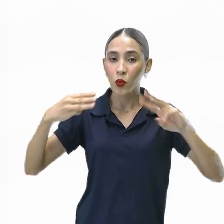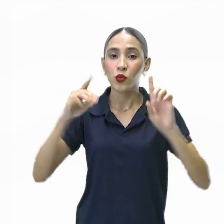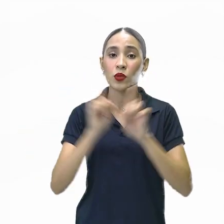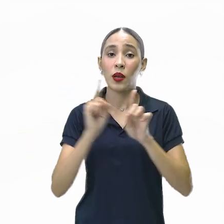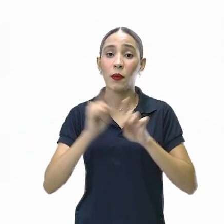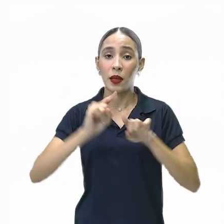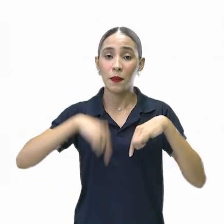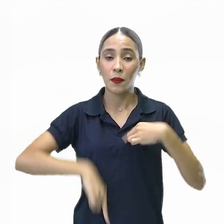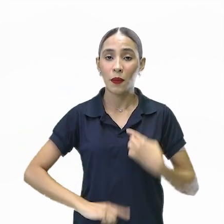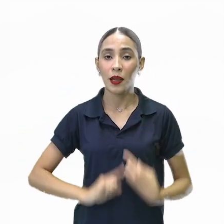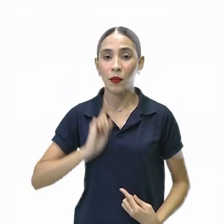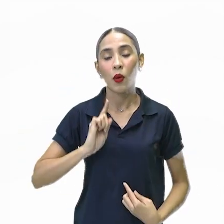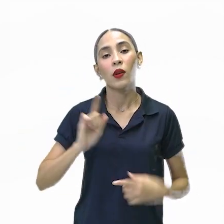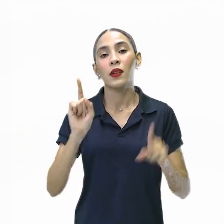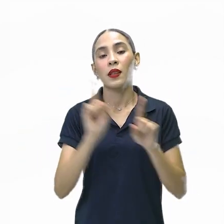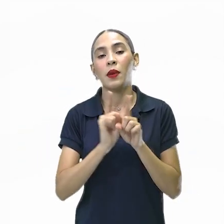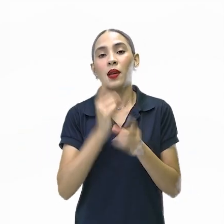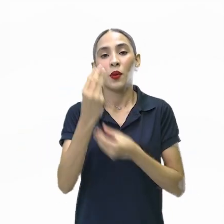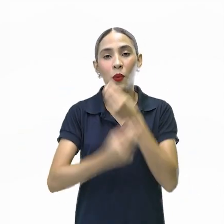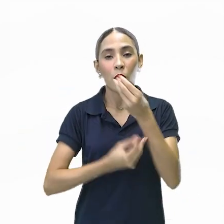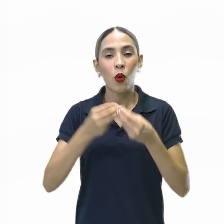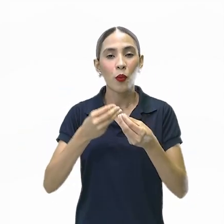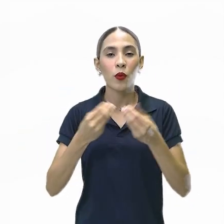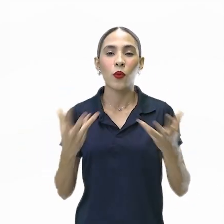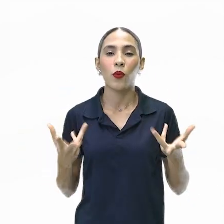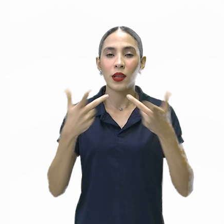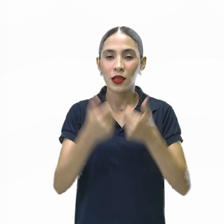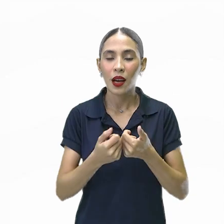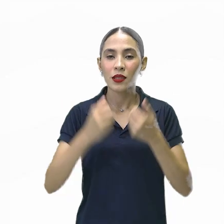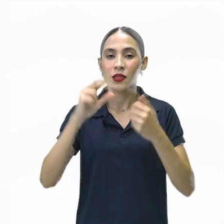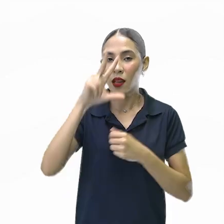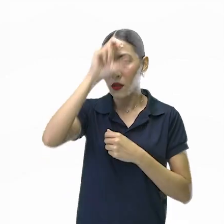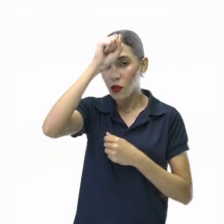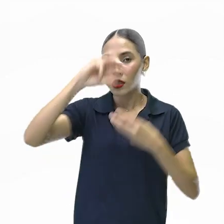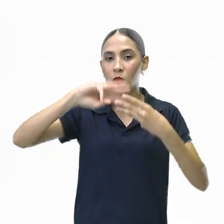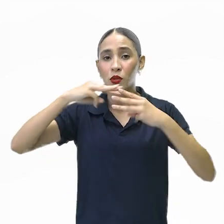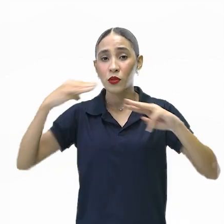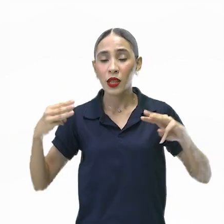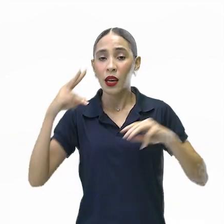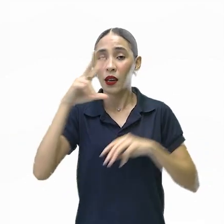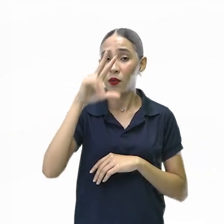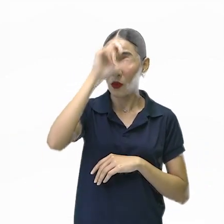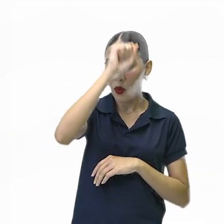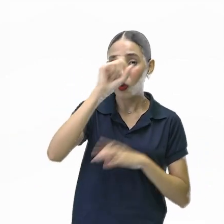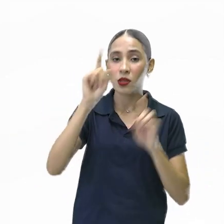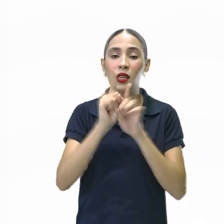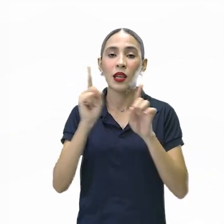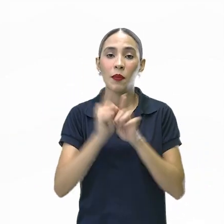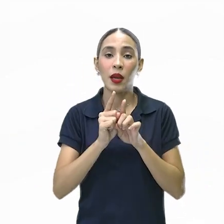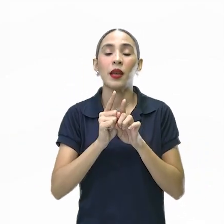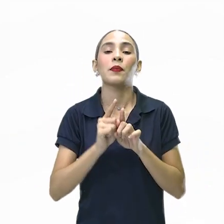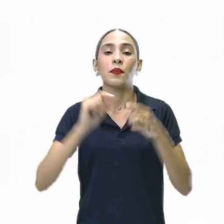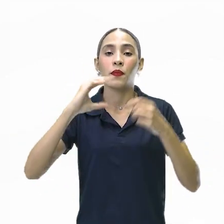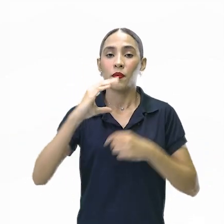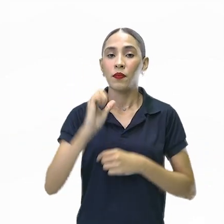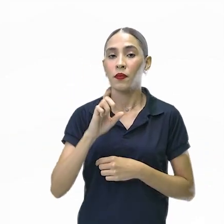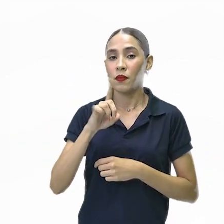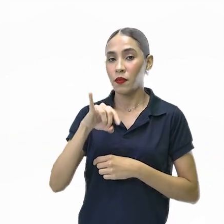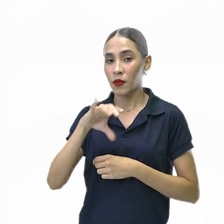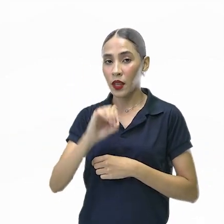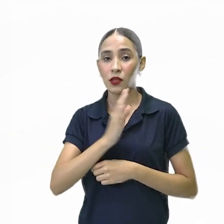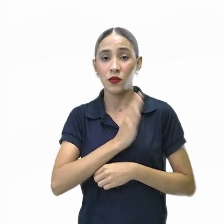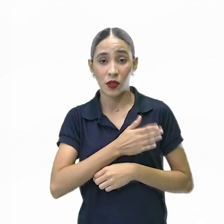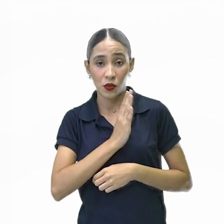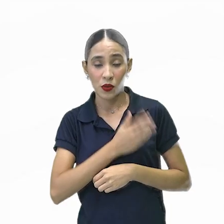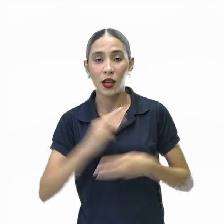e metabólico, através do aprimoramento na força muscular, potência, resistência cardiovascular,